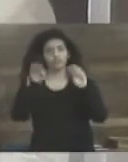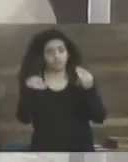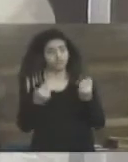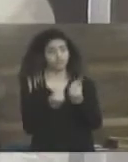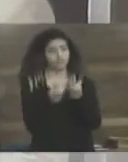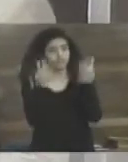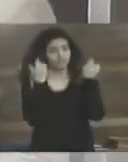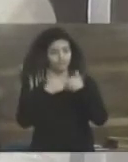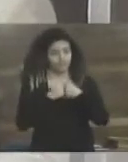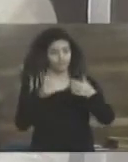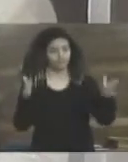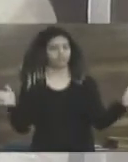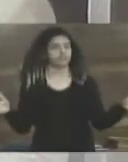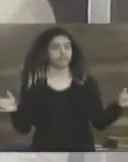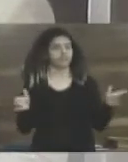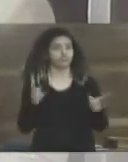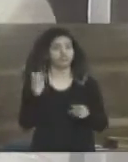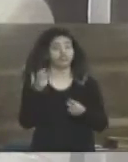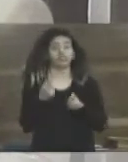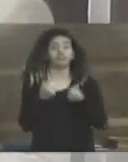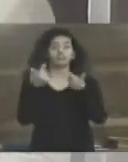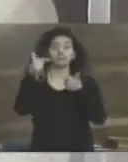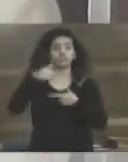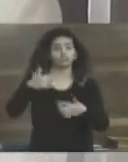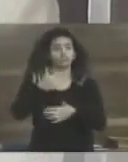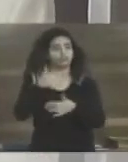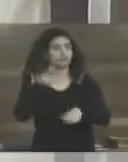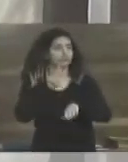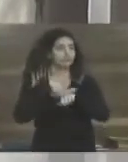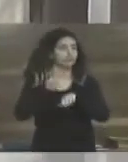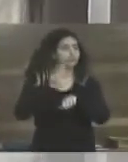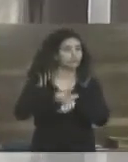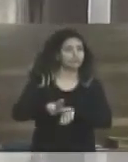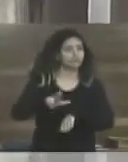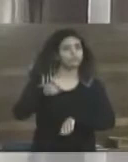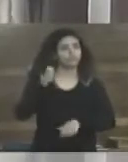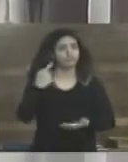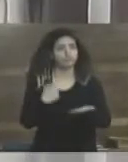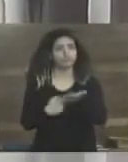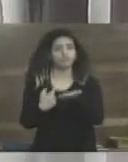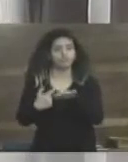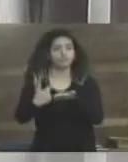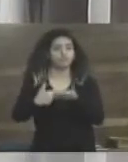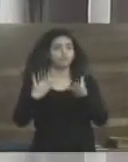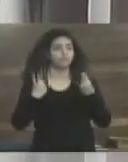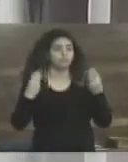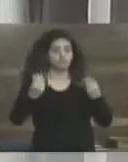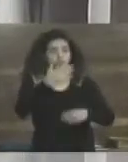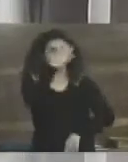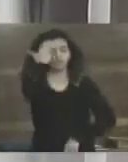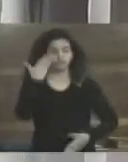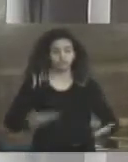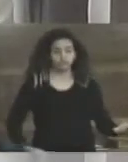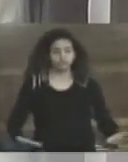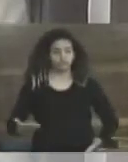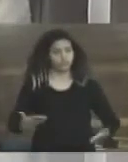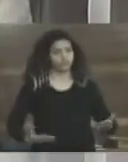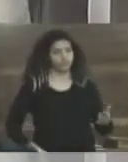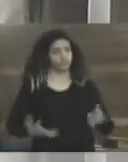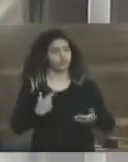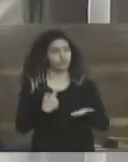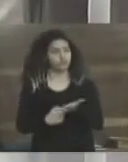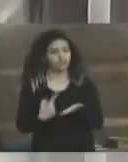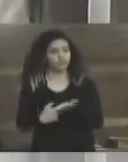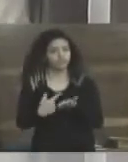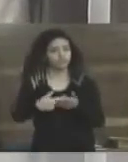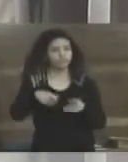senhor presidente, ele movimenta a nossa cidade, movimenta o comércio, é contratado muitas empregadas domésticas, é contratado também